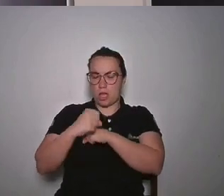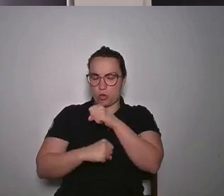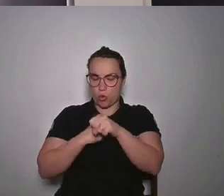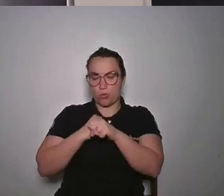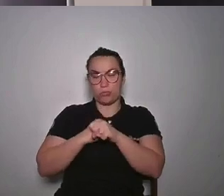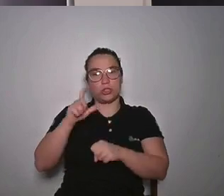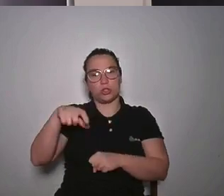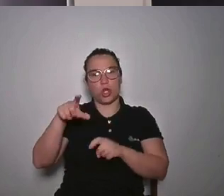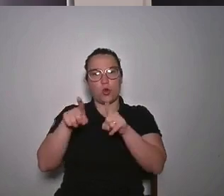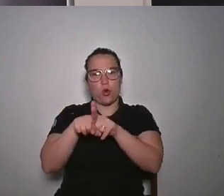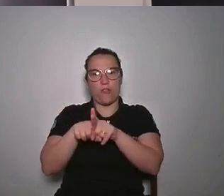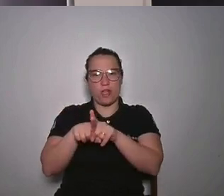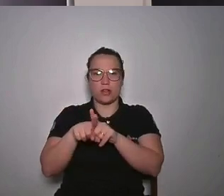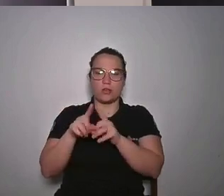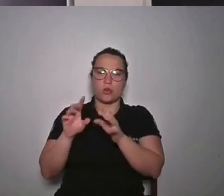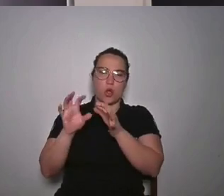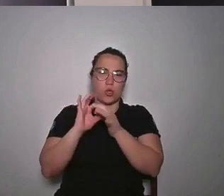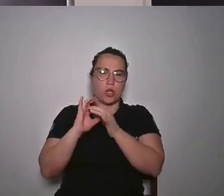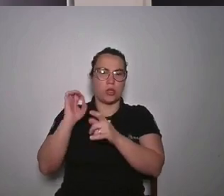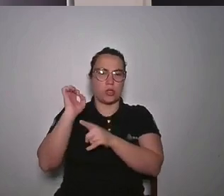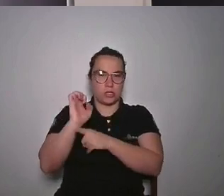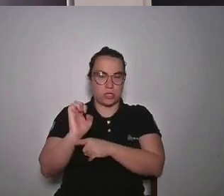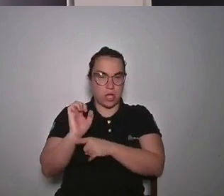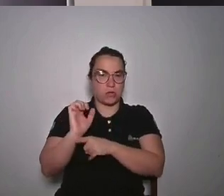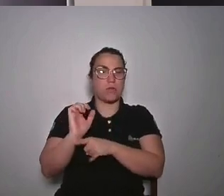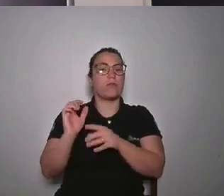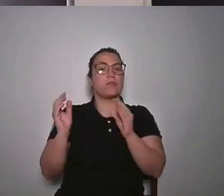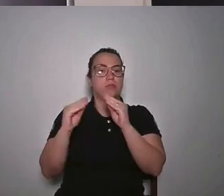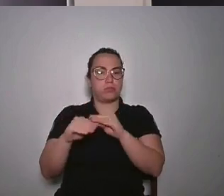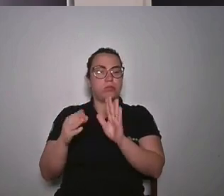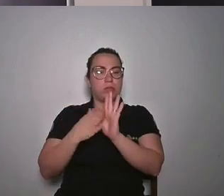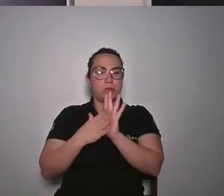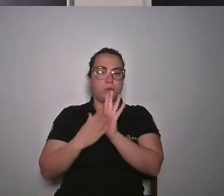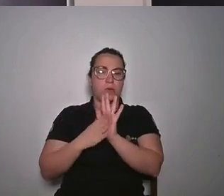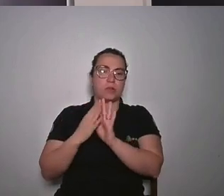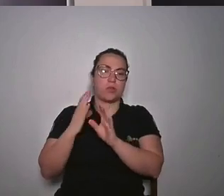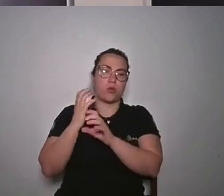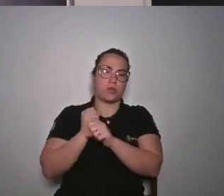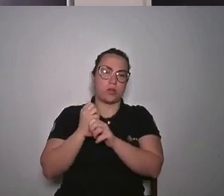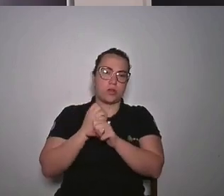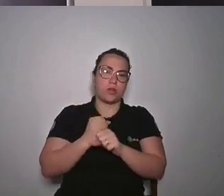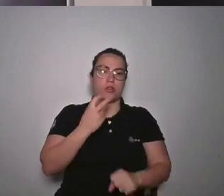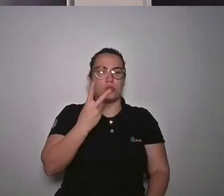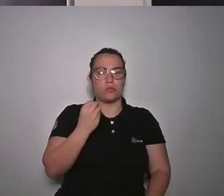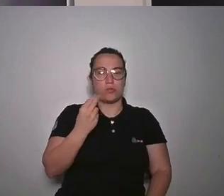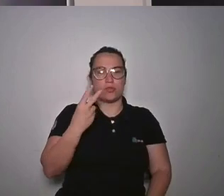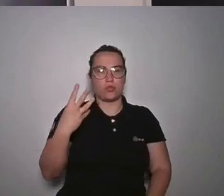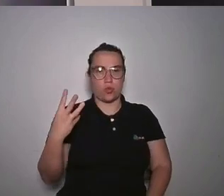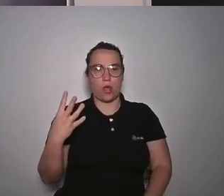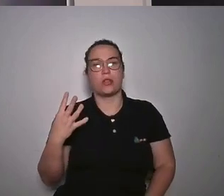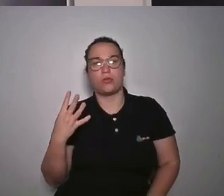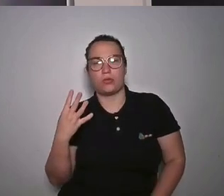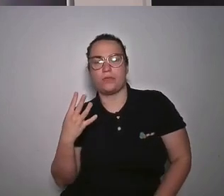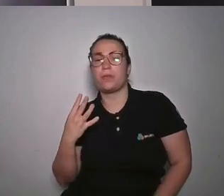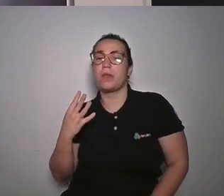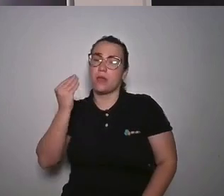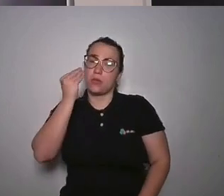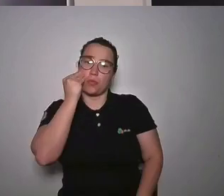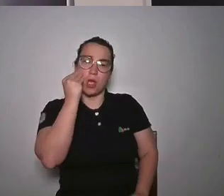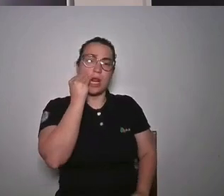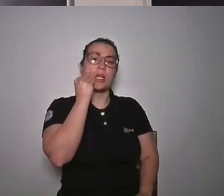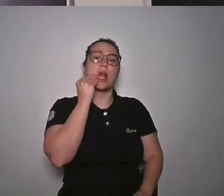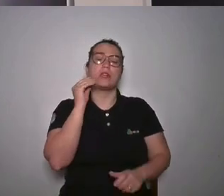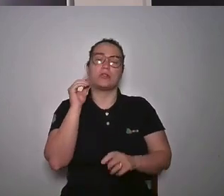serem firmados com a União e com o Estado, serão incluídas na proposta orçamentária de 2024, visto que a possibilidade de ser